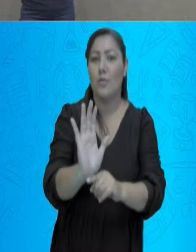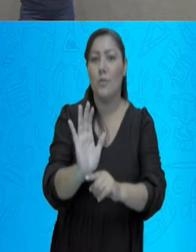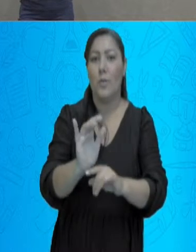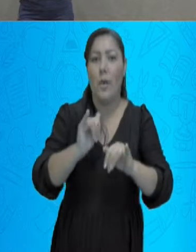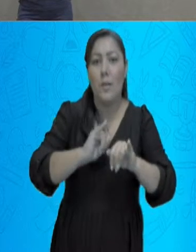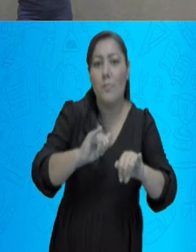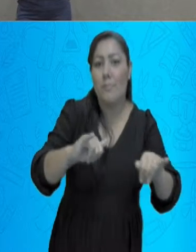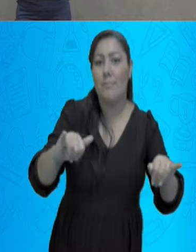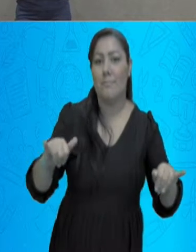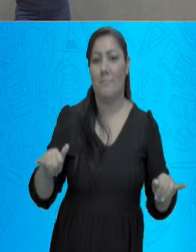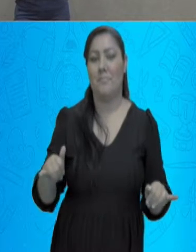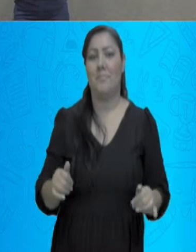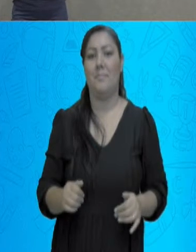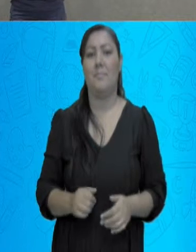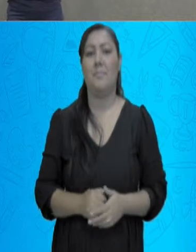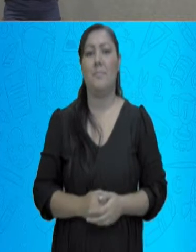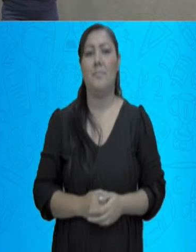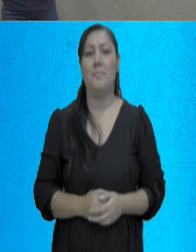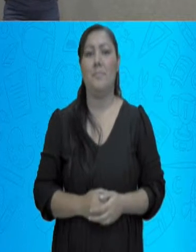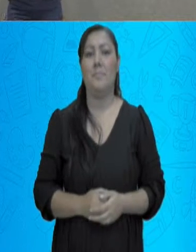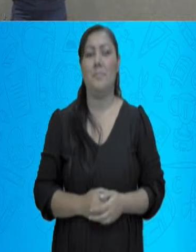As duas principais